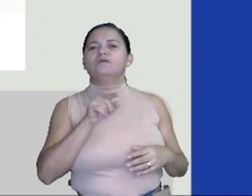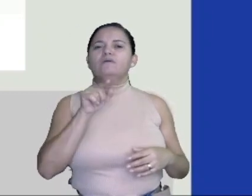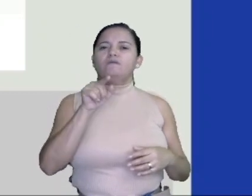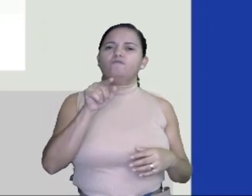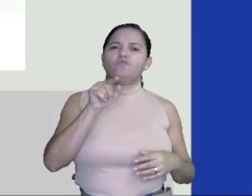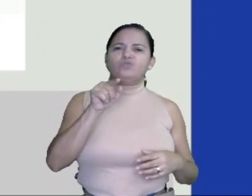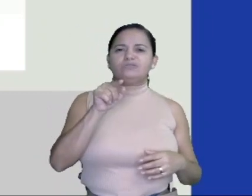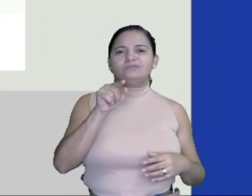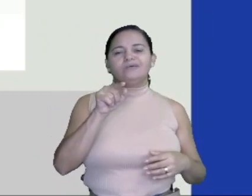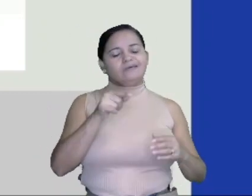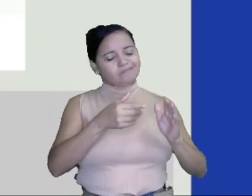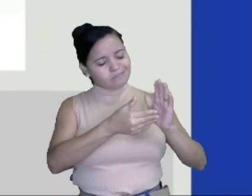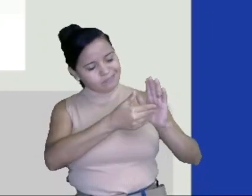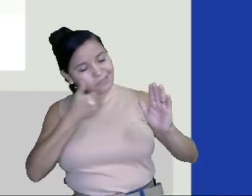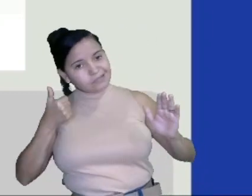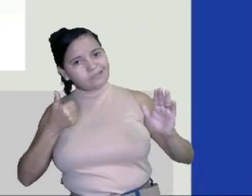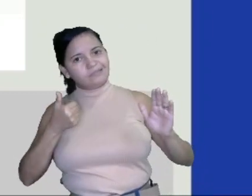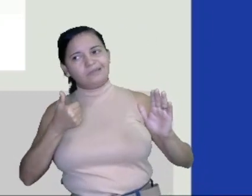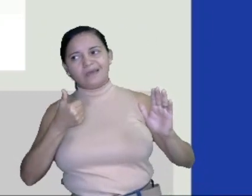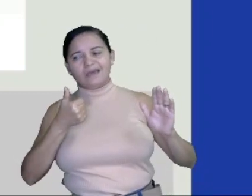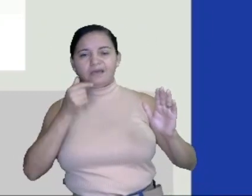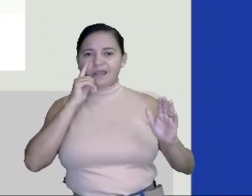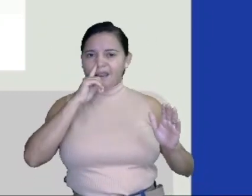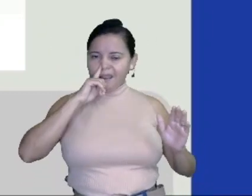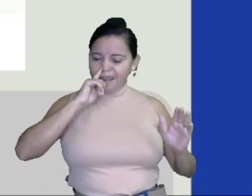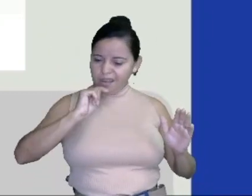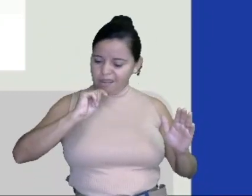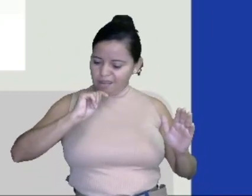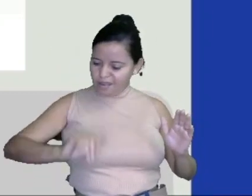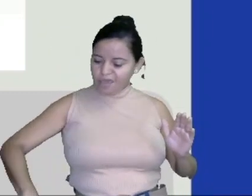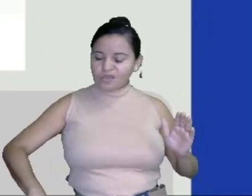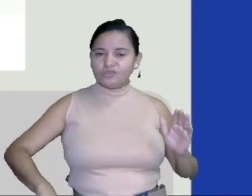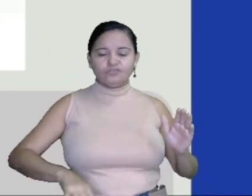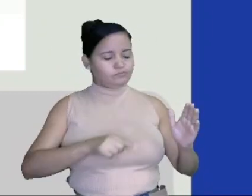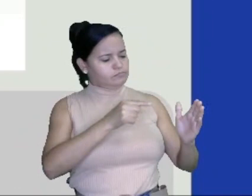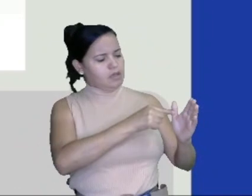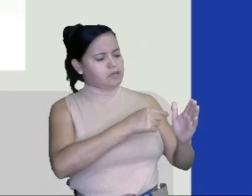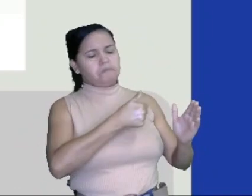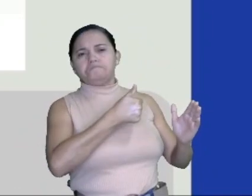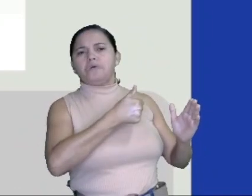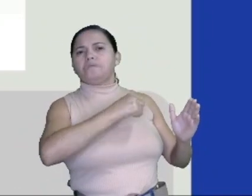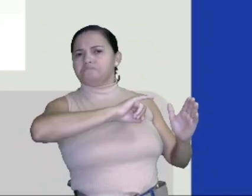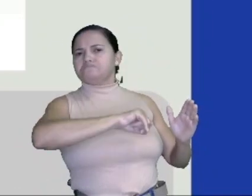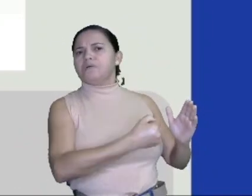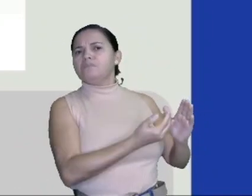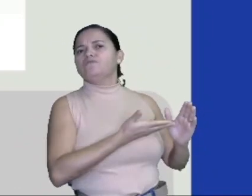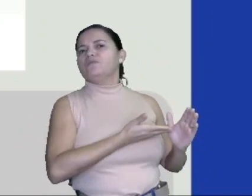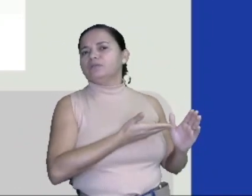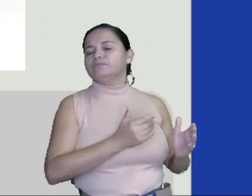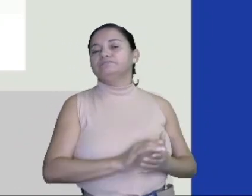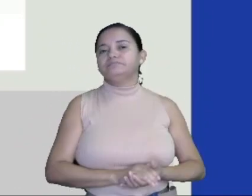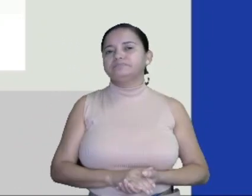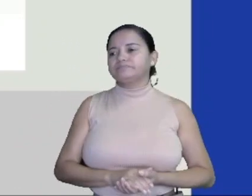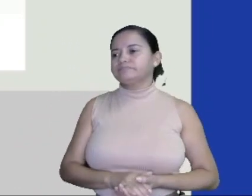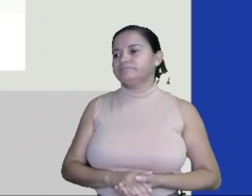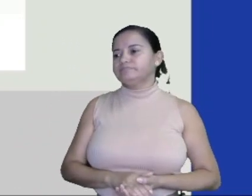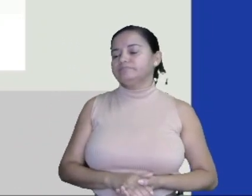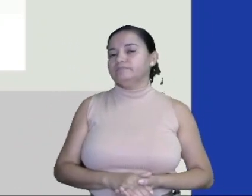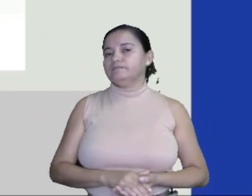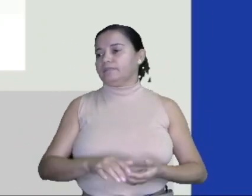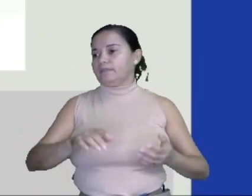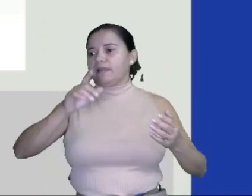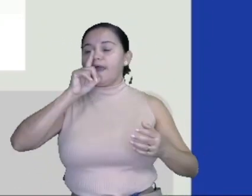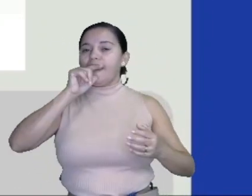machucada, está ruim, retira aquela parte, joga no lixo e utiliza a parte que está boa. lavar os alimentos em água corrente